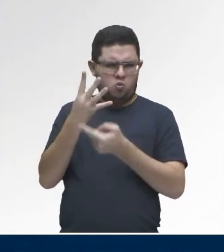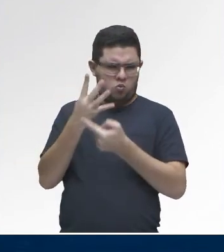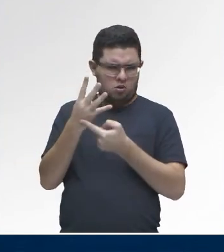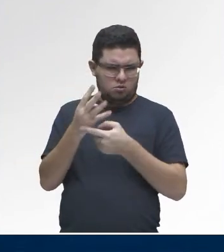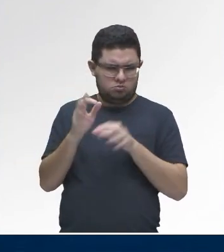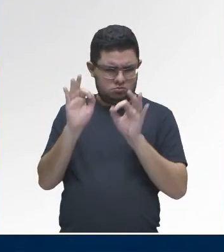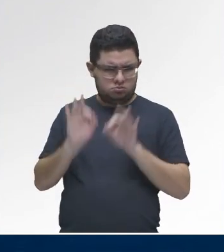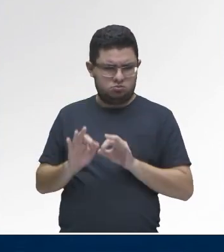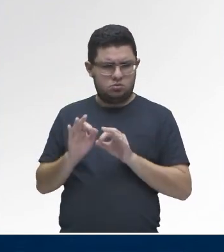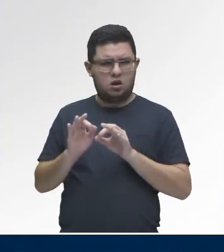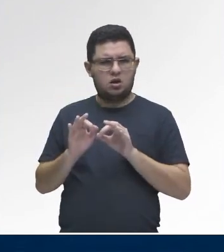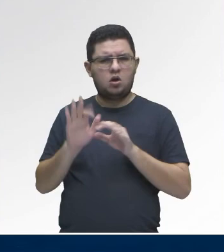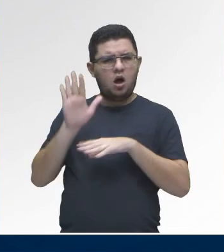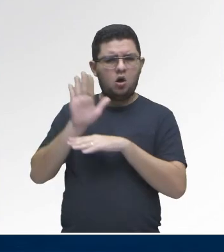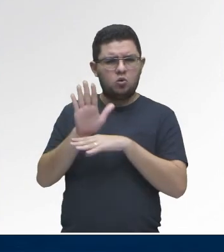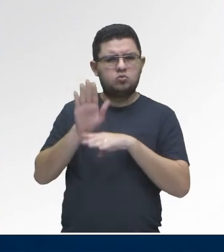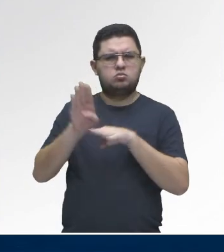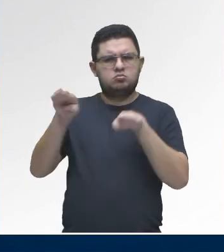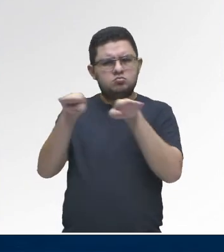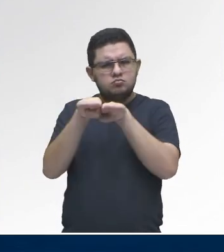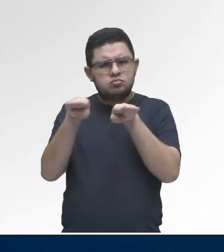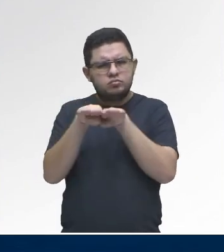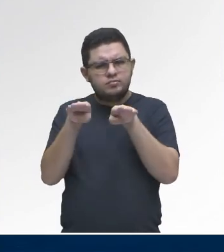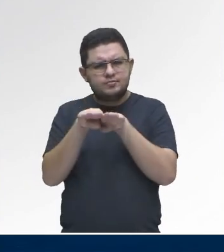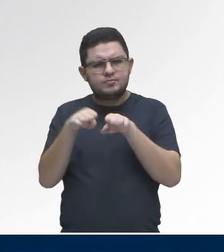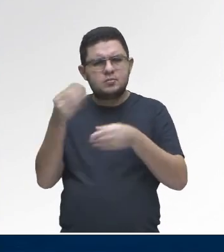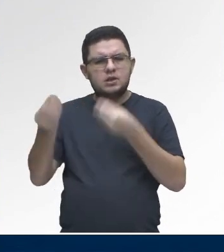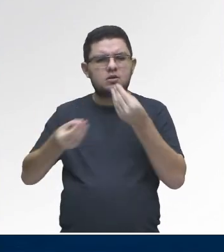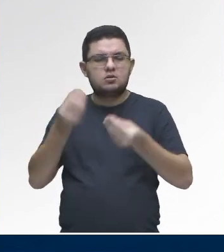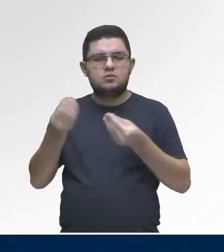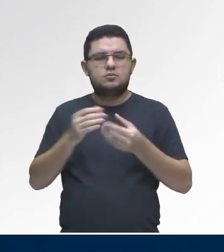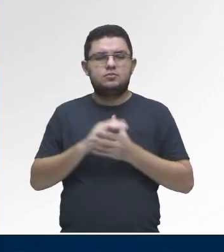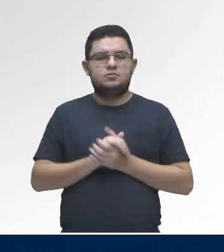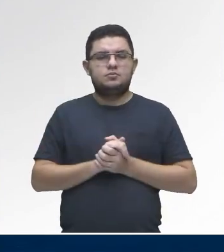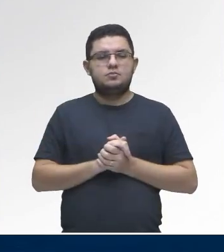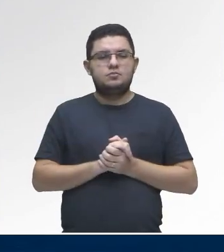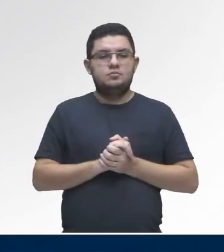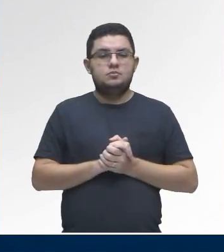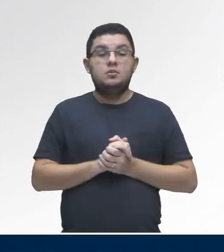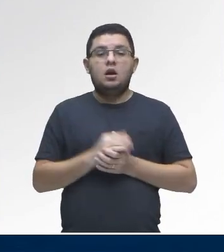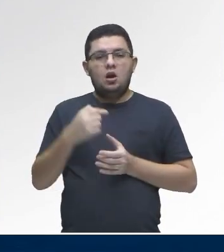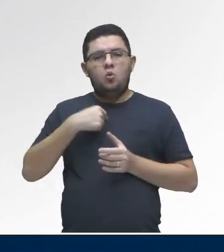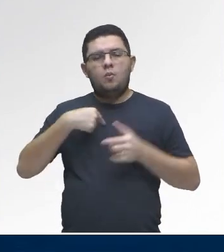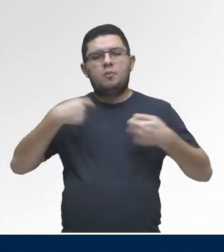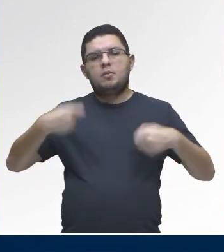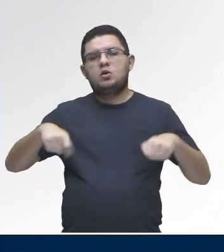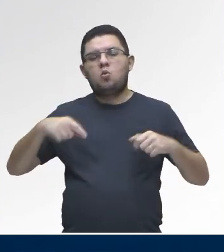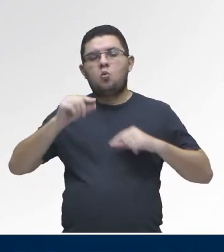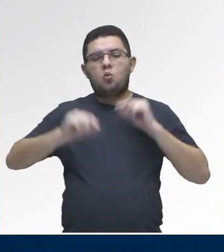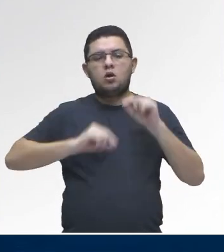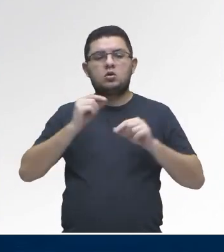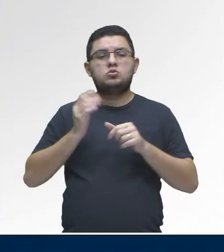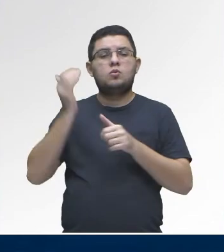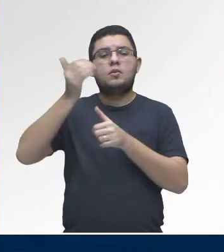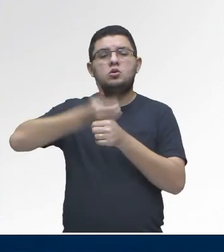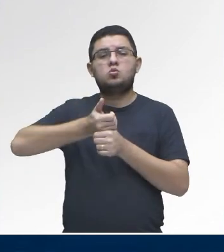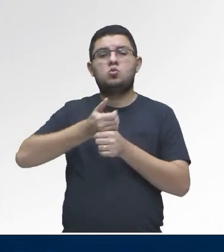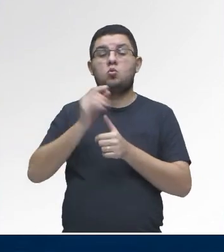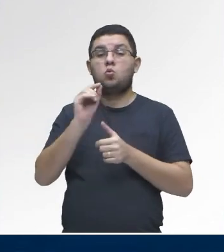ou seja, se o 4 é a raiz da equação, eu preciso